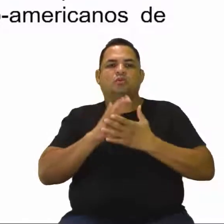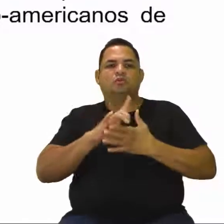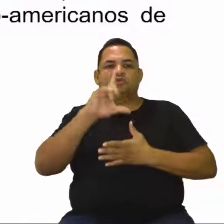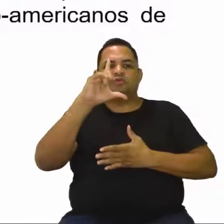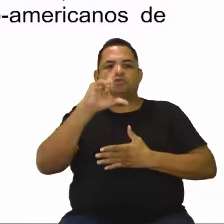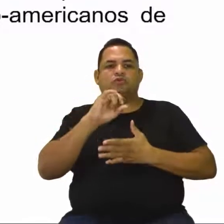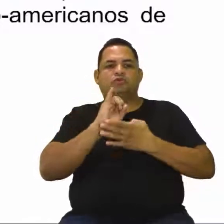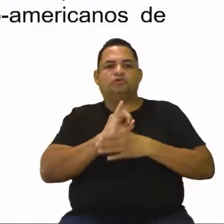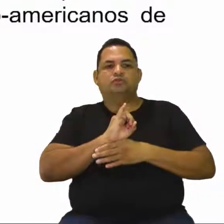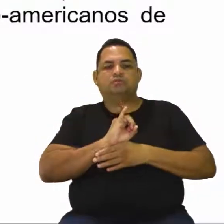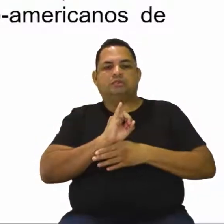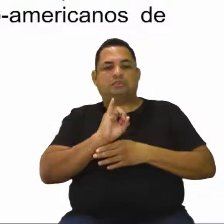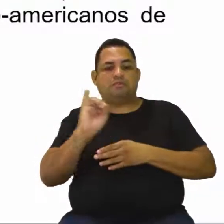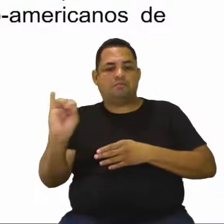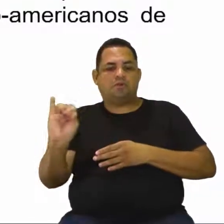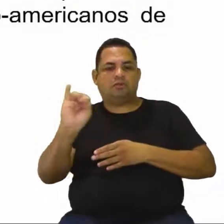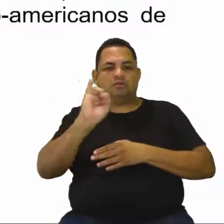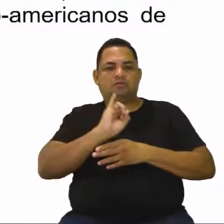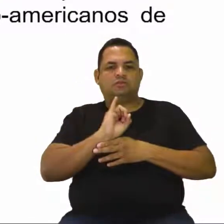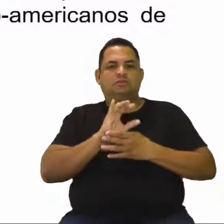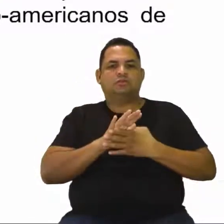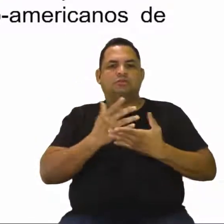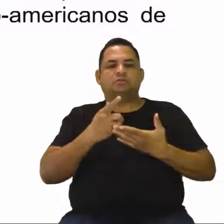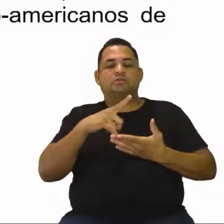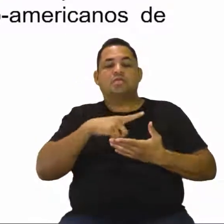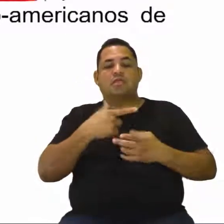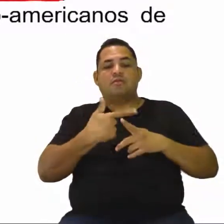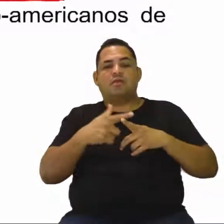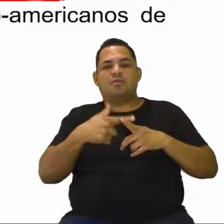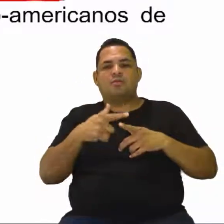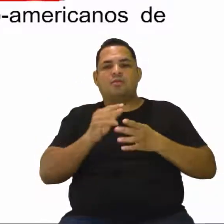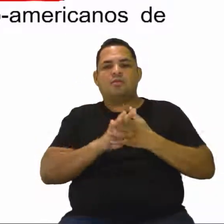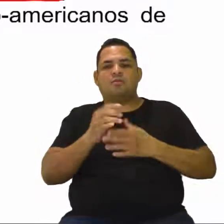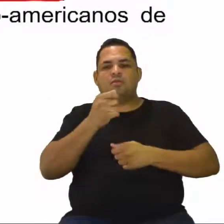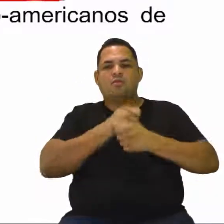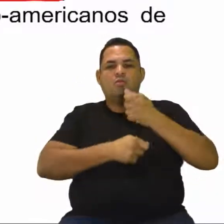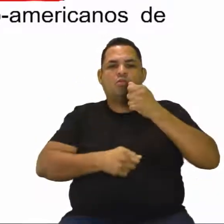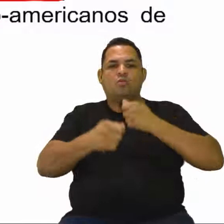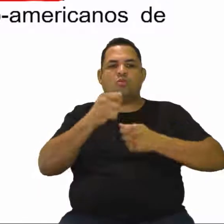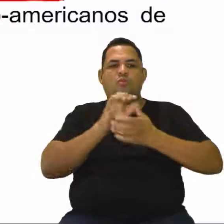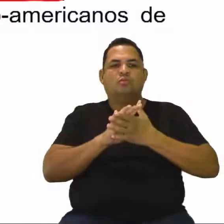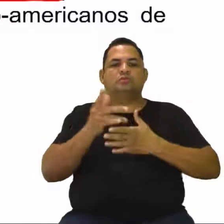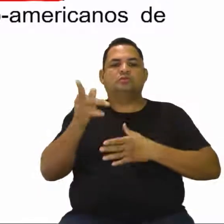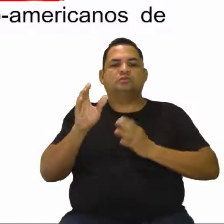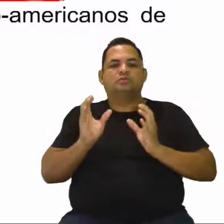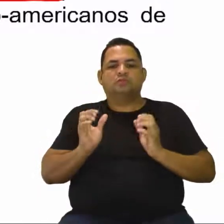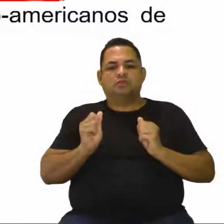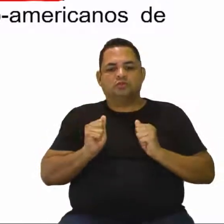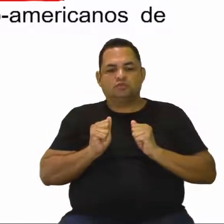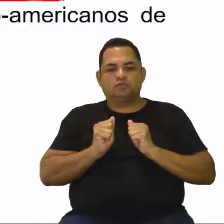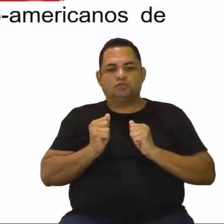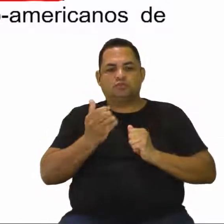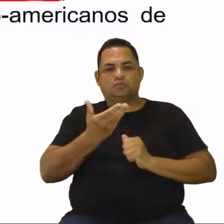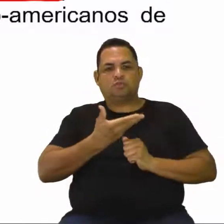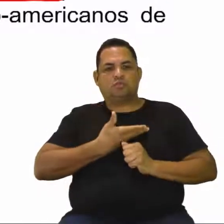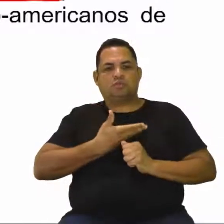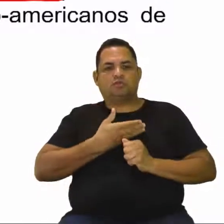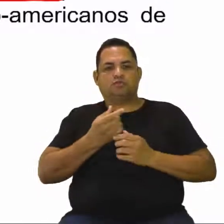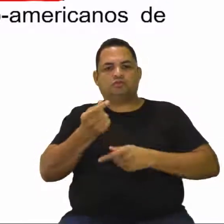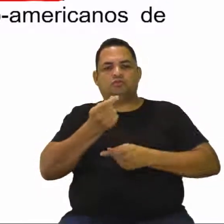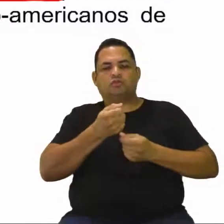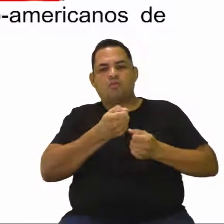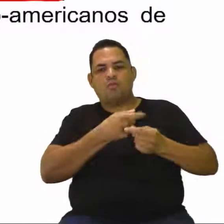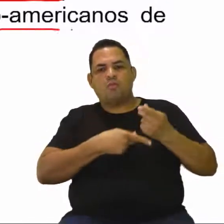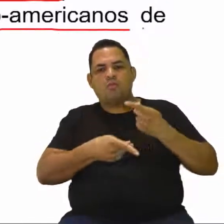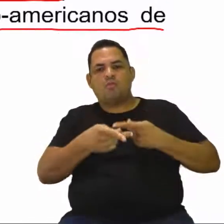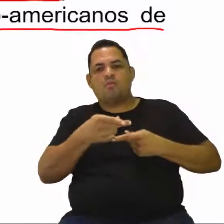suas importações, o que vai gerar problemas econômicos para os seus parceiros comerciais, como no